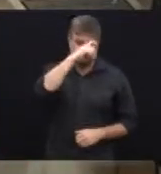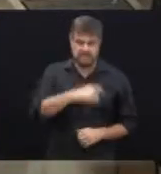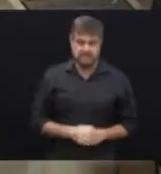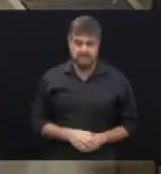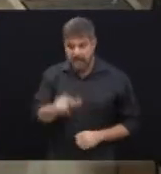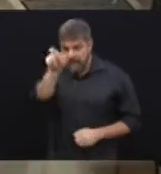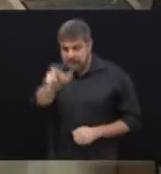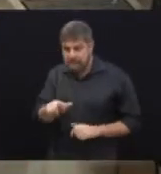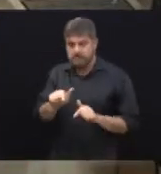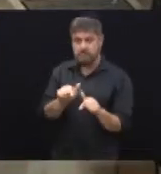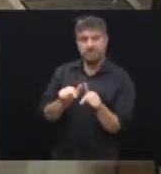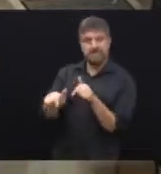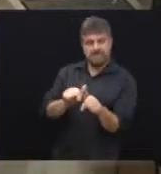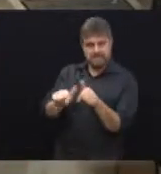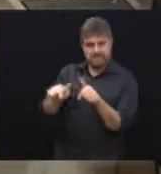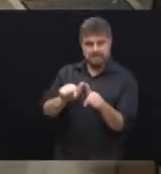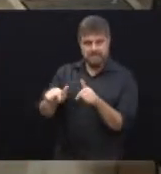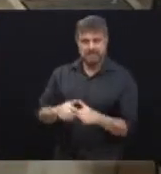dificuldade